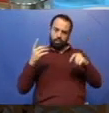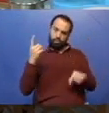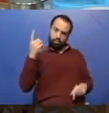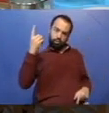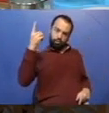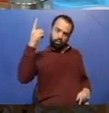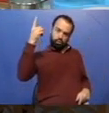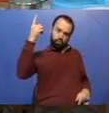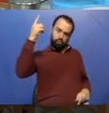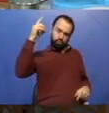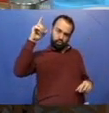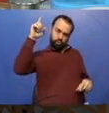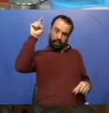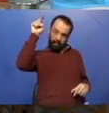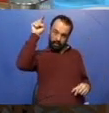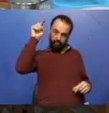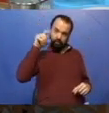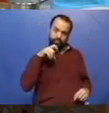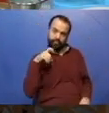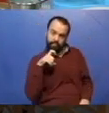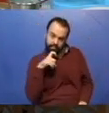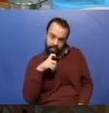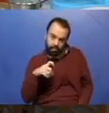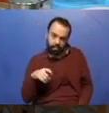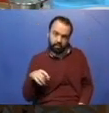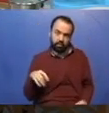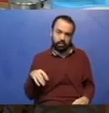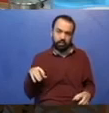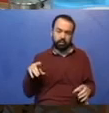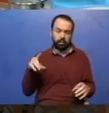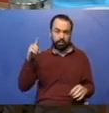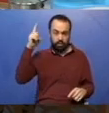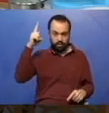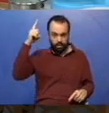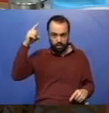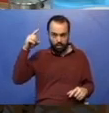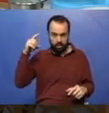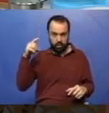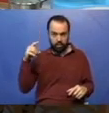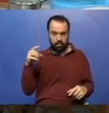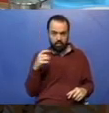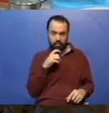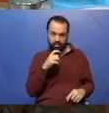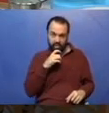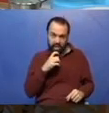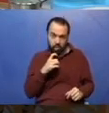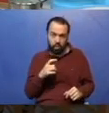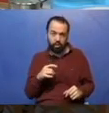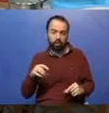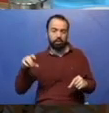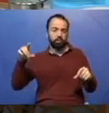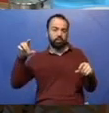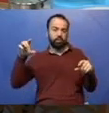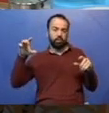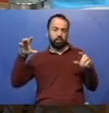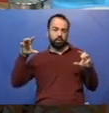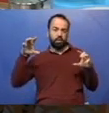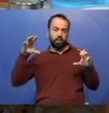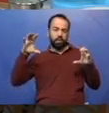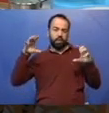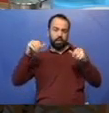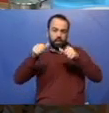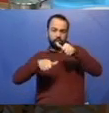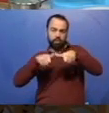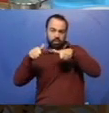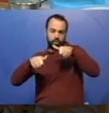ambiente mais frio lá em cima, esse vapor sobe. Quando ele chega nesse ambiente mais frio, ele se